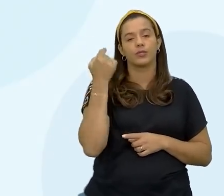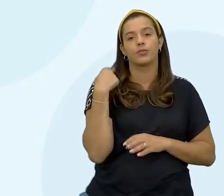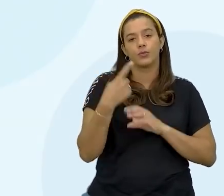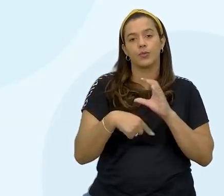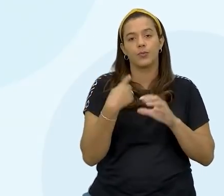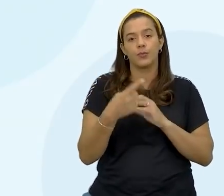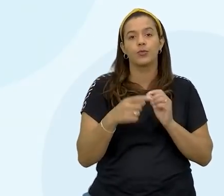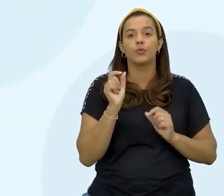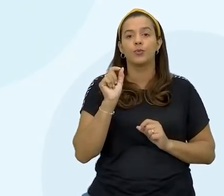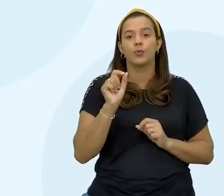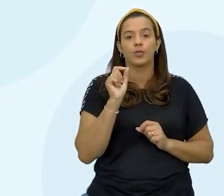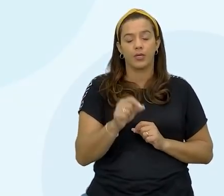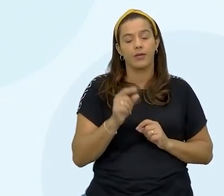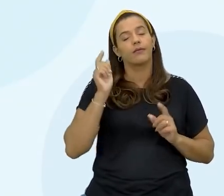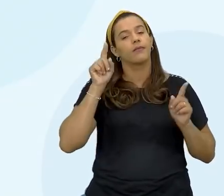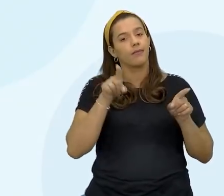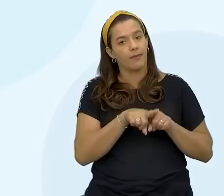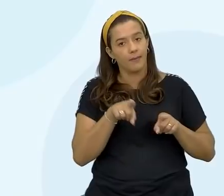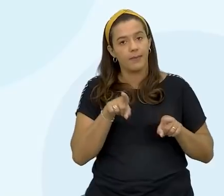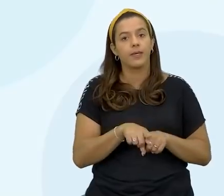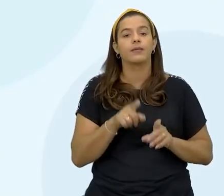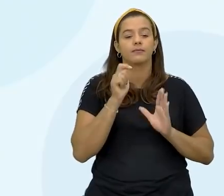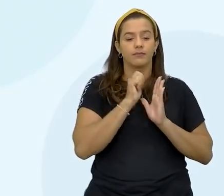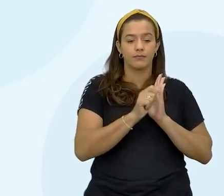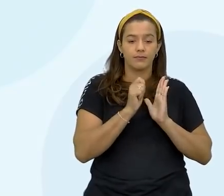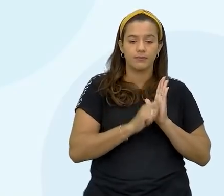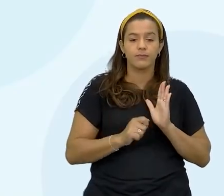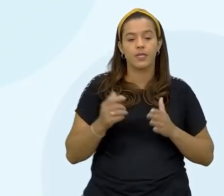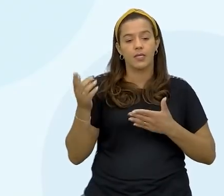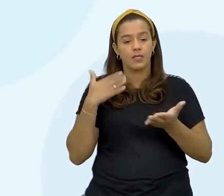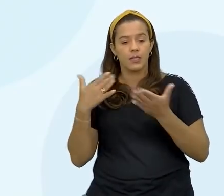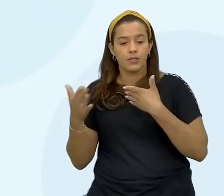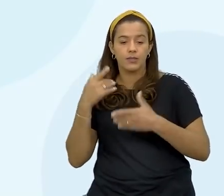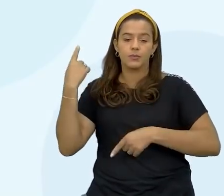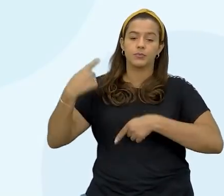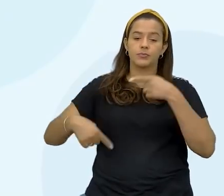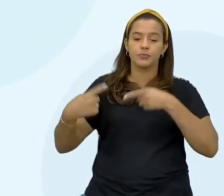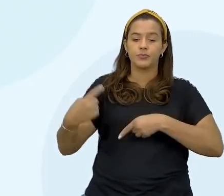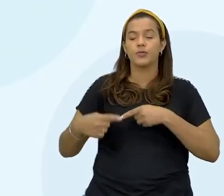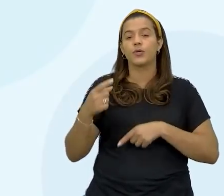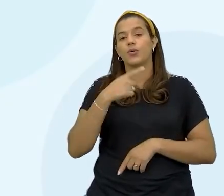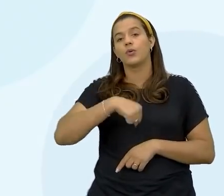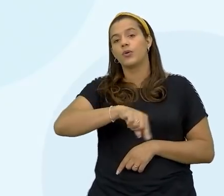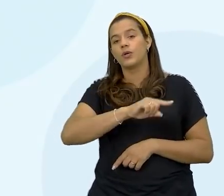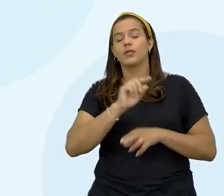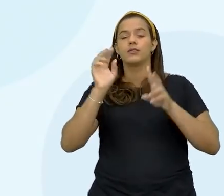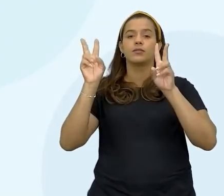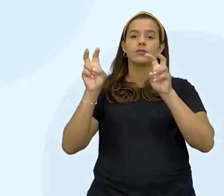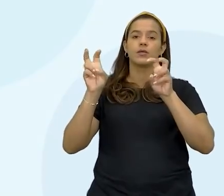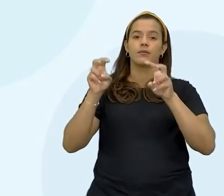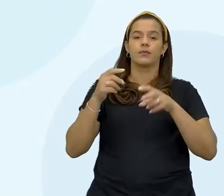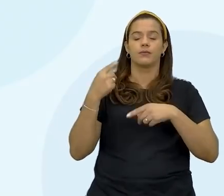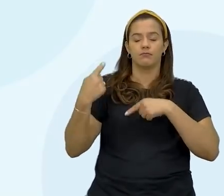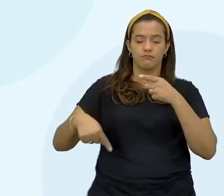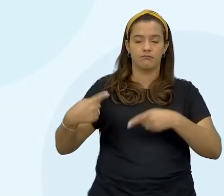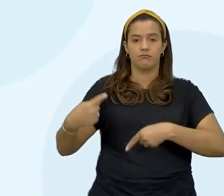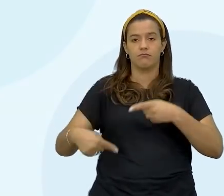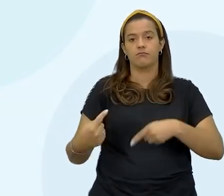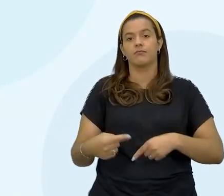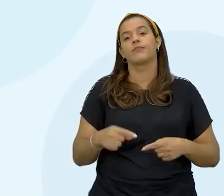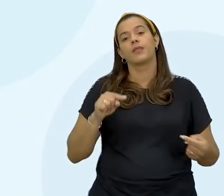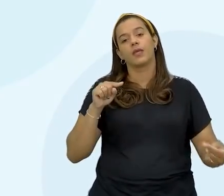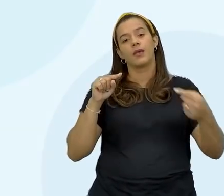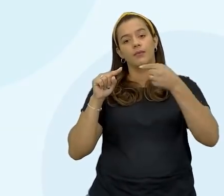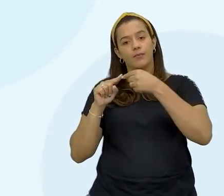cenário global. Mesma coisa. E a realização de debates entre estudantes sobre o tema. Aí a gente pode também já